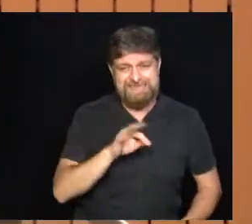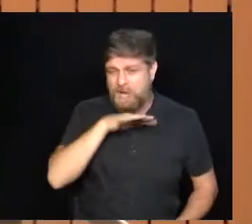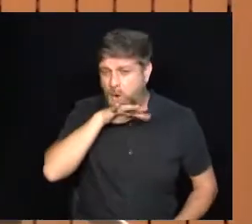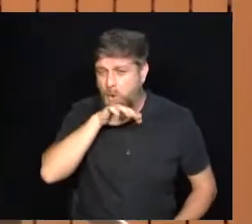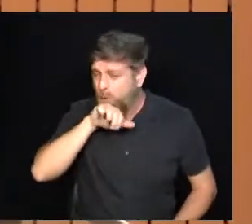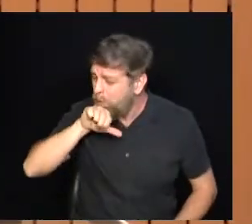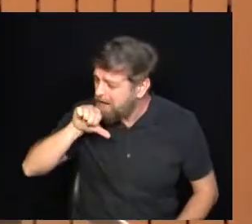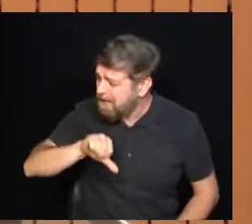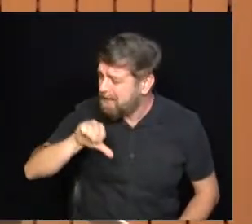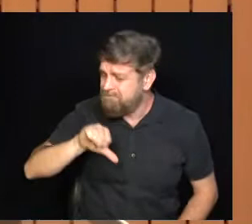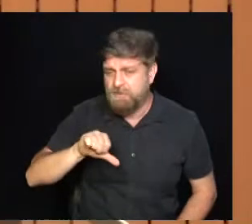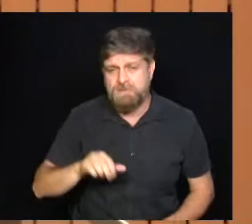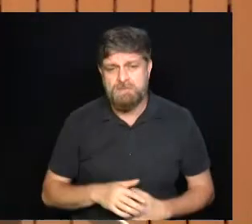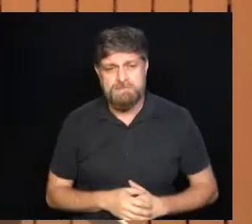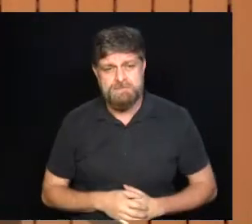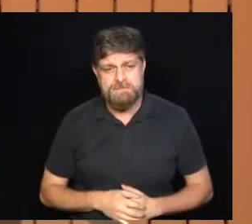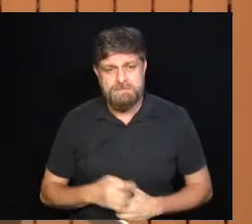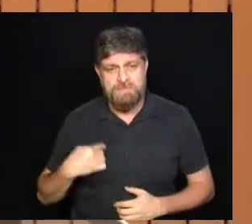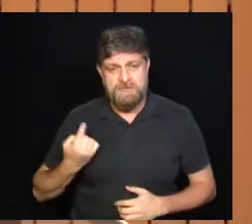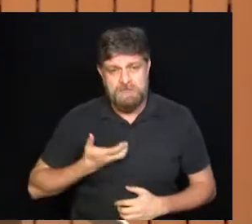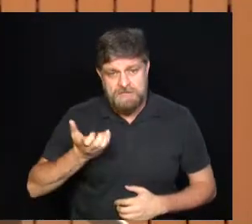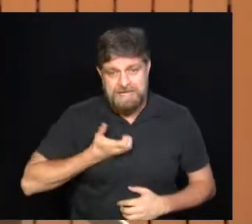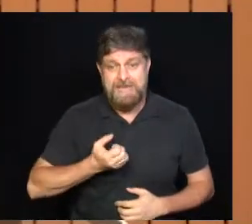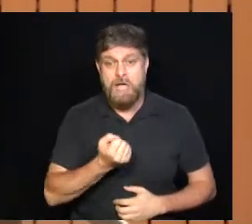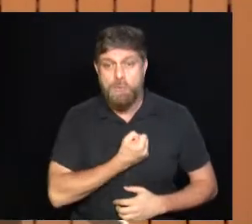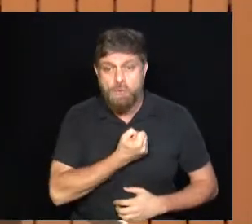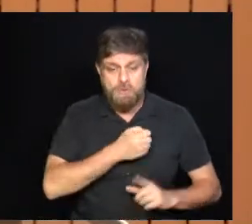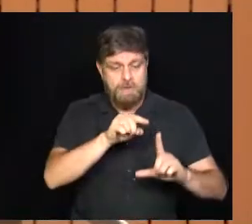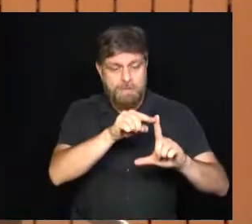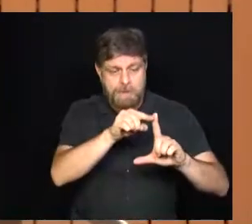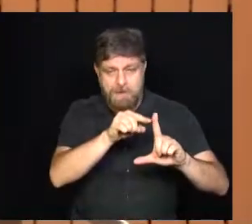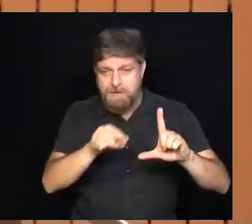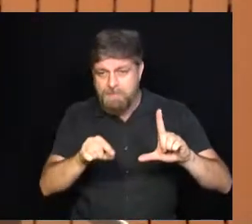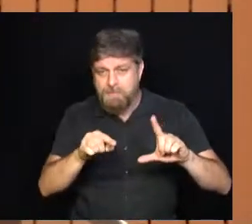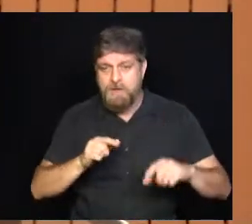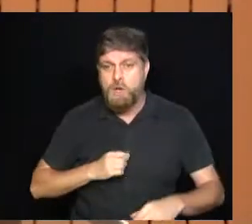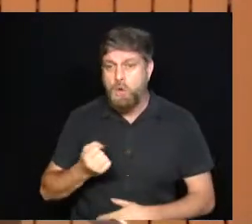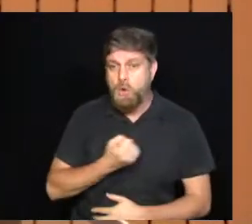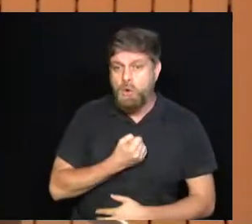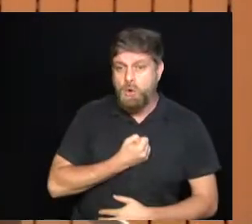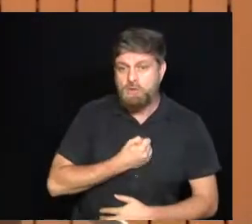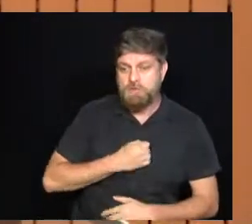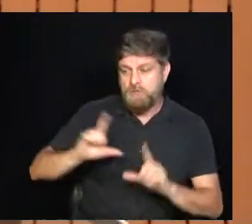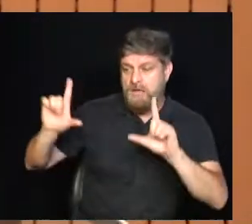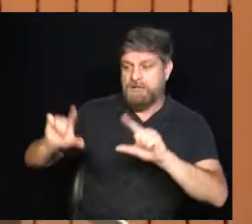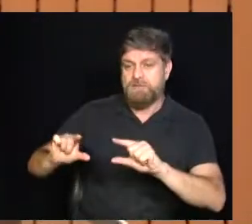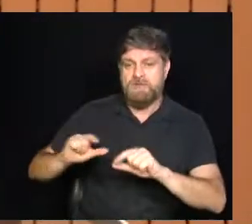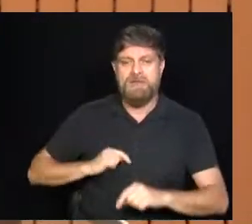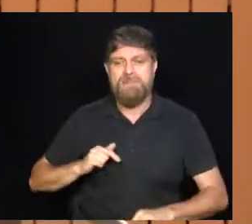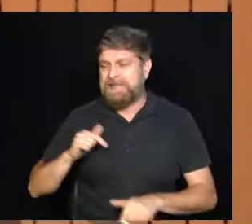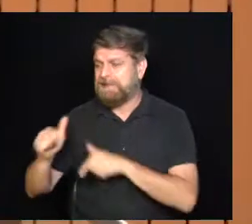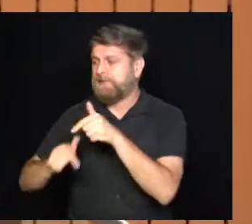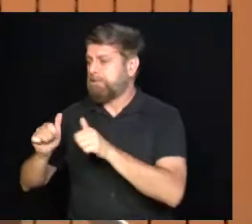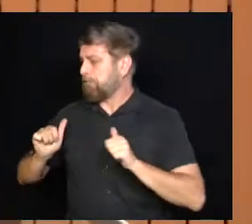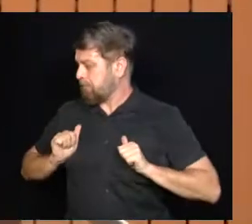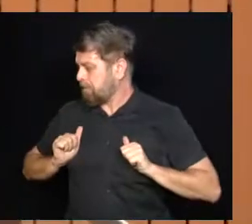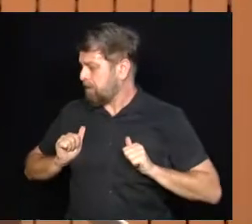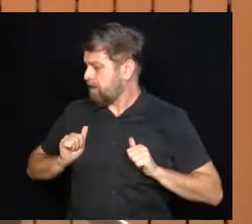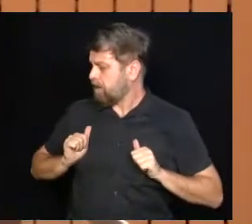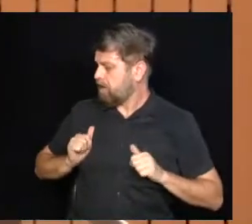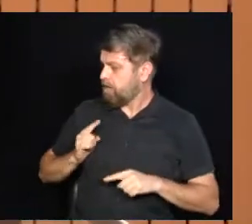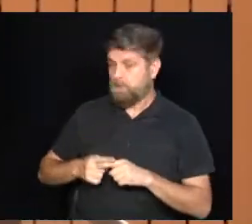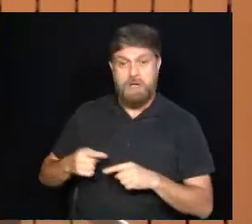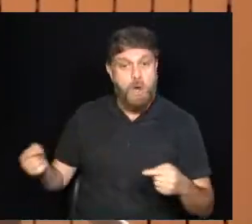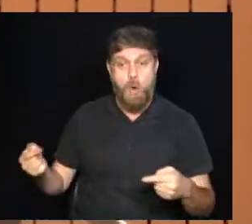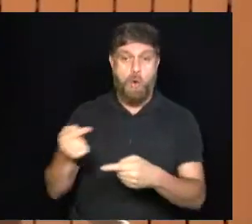né? E a gente quer que os números caiam. Às vezes o número cai e alguém fala assim, nossa, mas não está trabalhando, porque, pelo